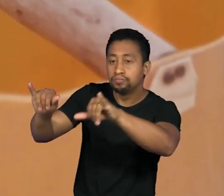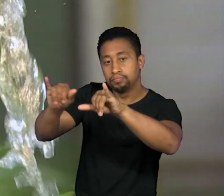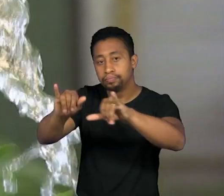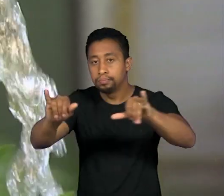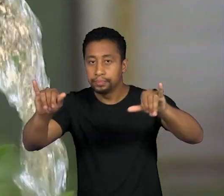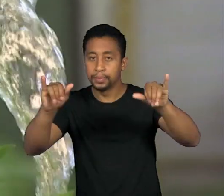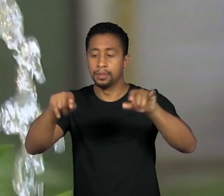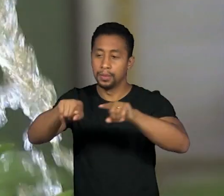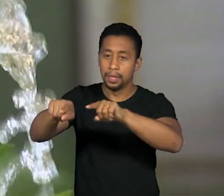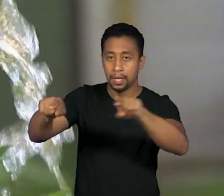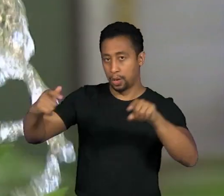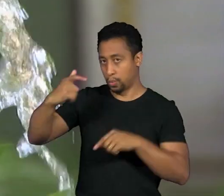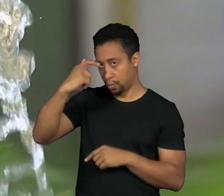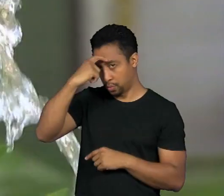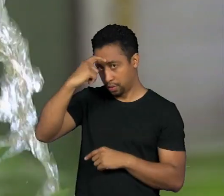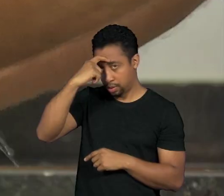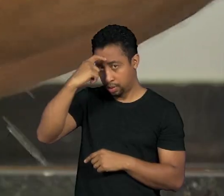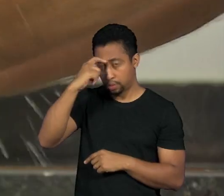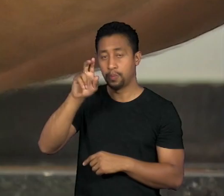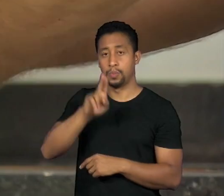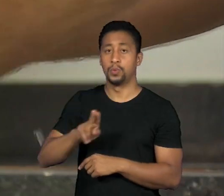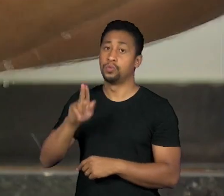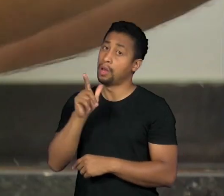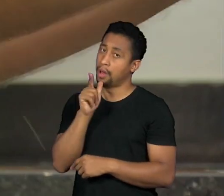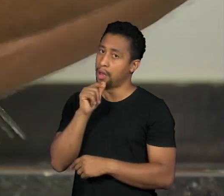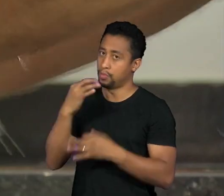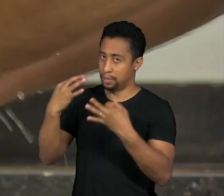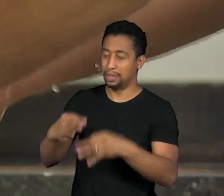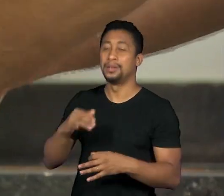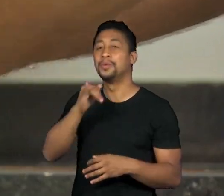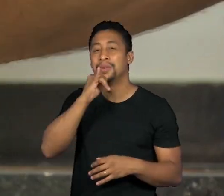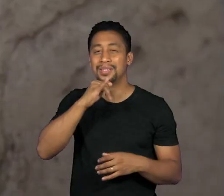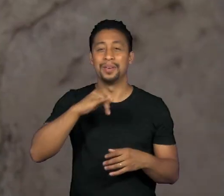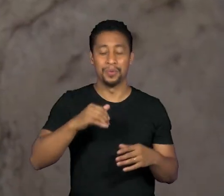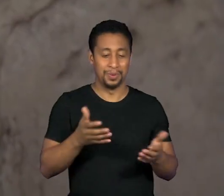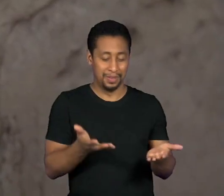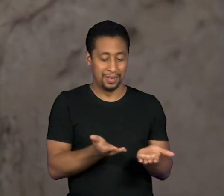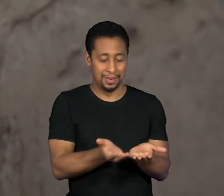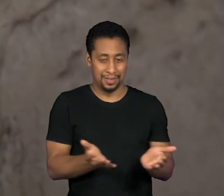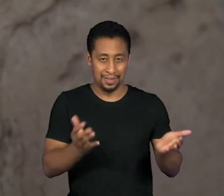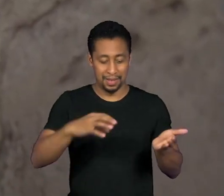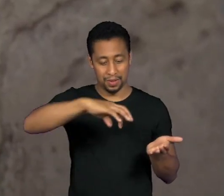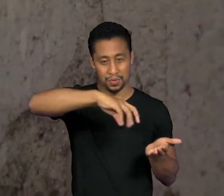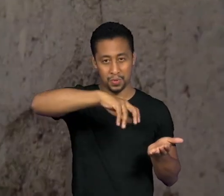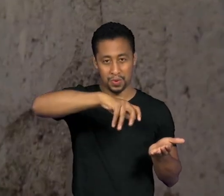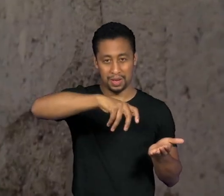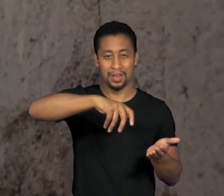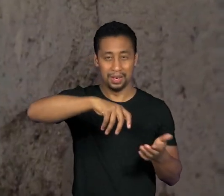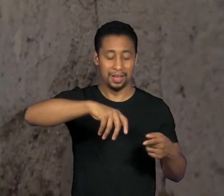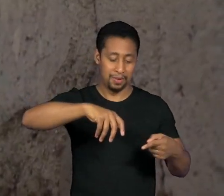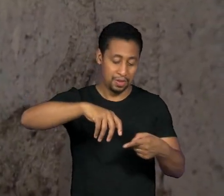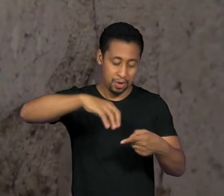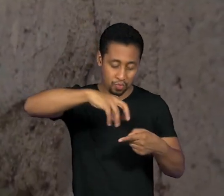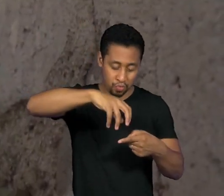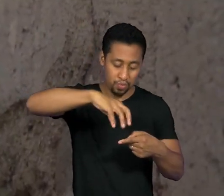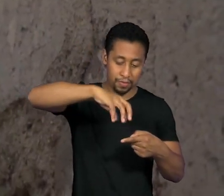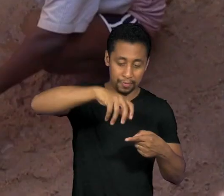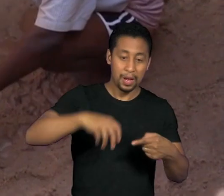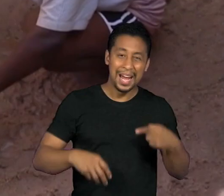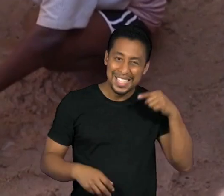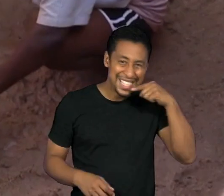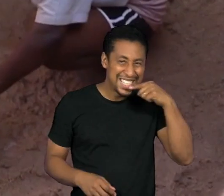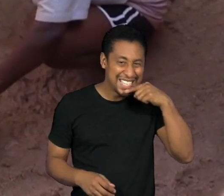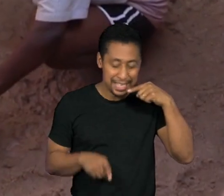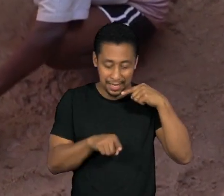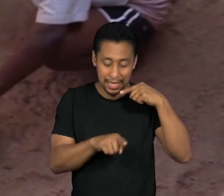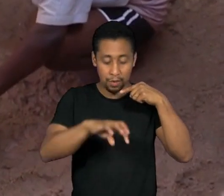água. Então, você fecha a torneira quando estiver escovando os dentes. Não que isso não seja importante, isso é muito importante. Só que o consumo humano